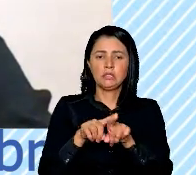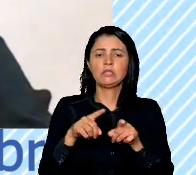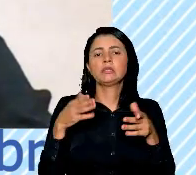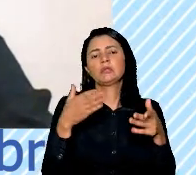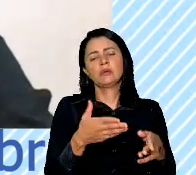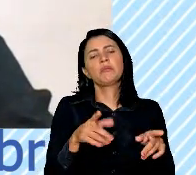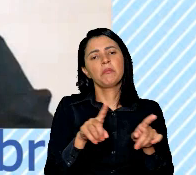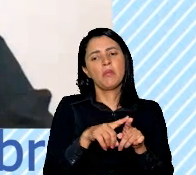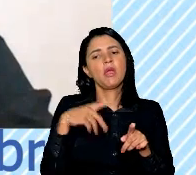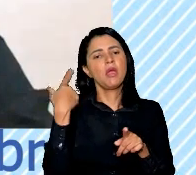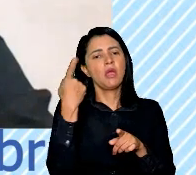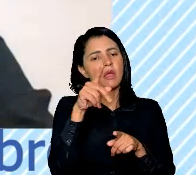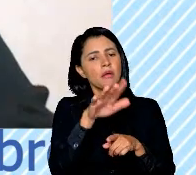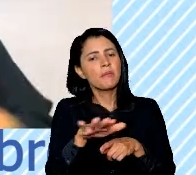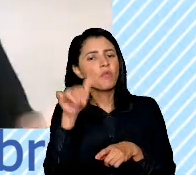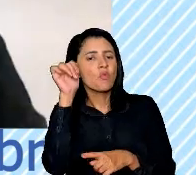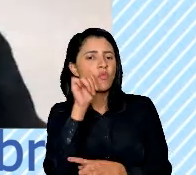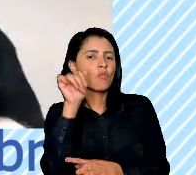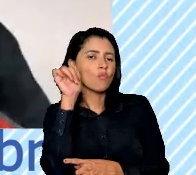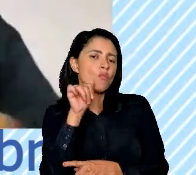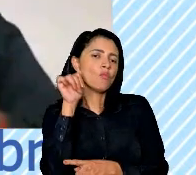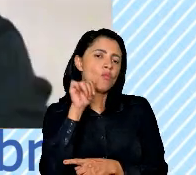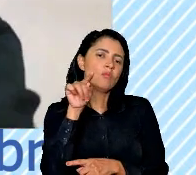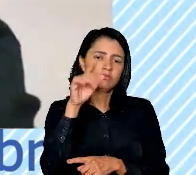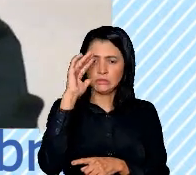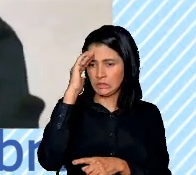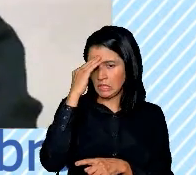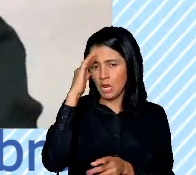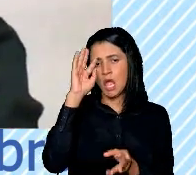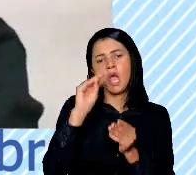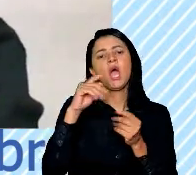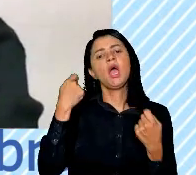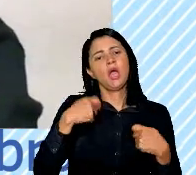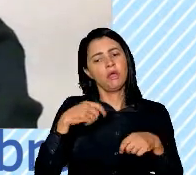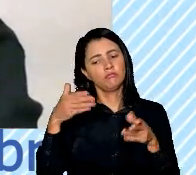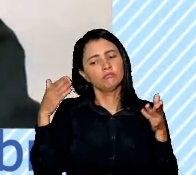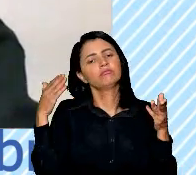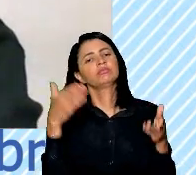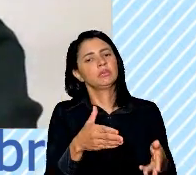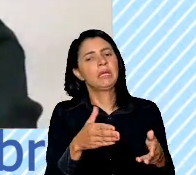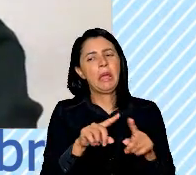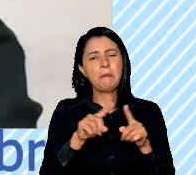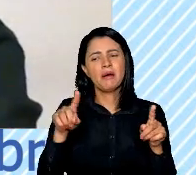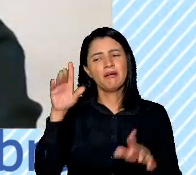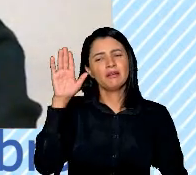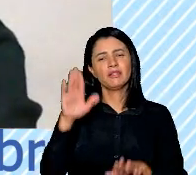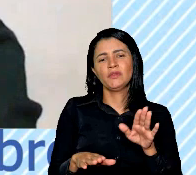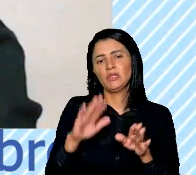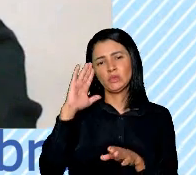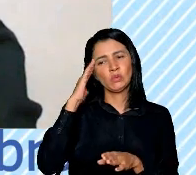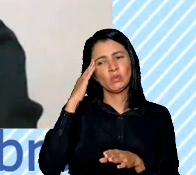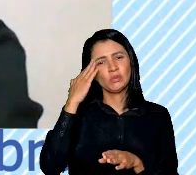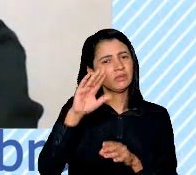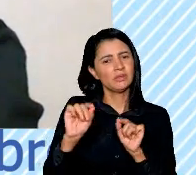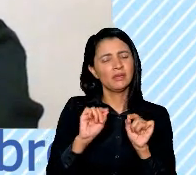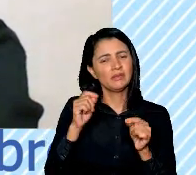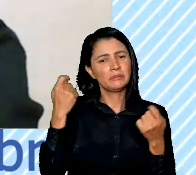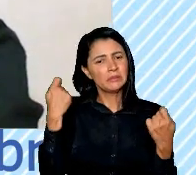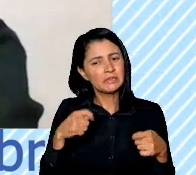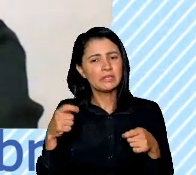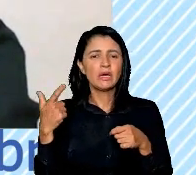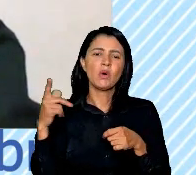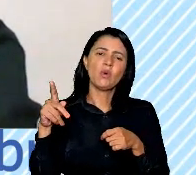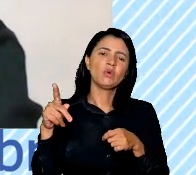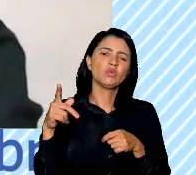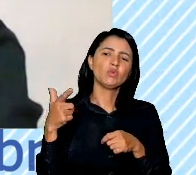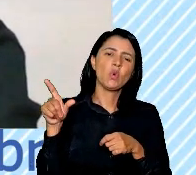segmentação de mulheres que entendem a necessidade da sua participação, mas muitas vezes não entendem a necessidade da participação